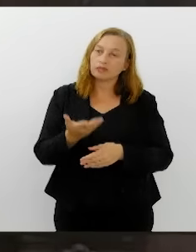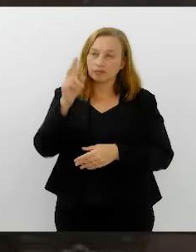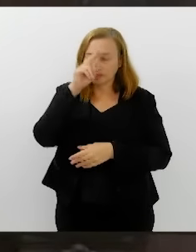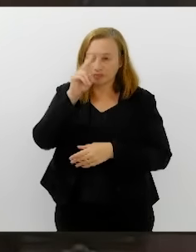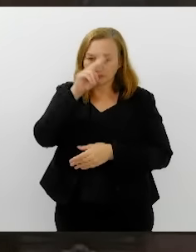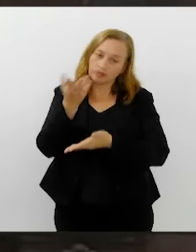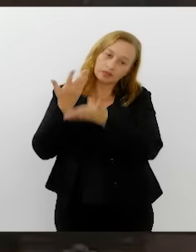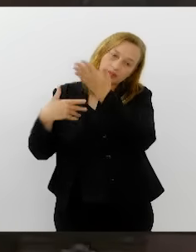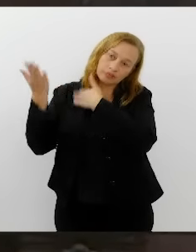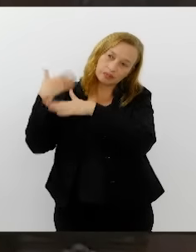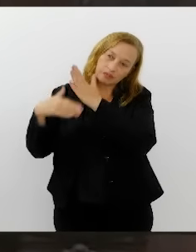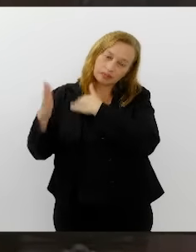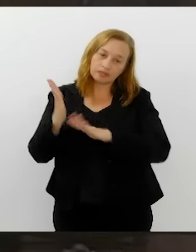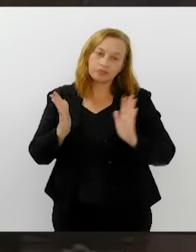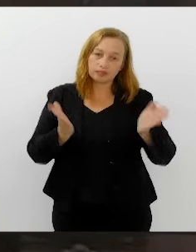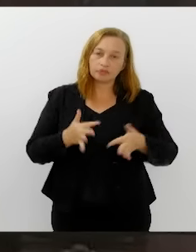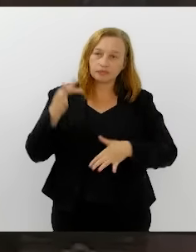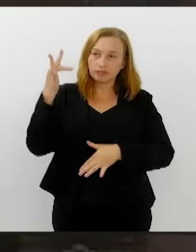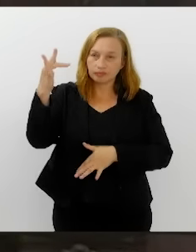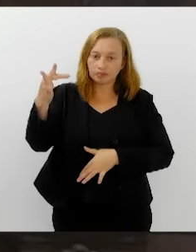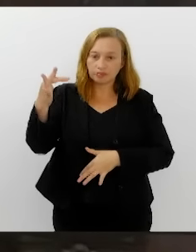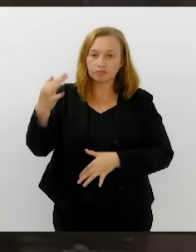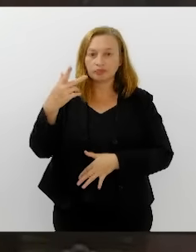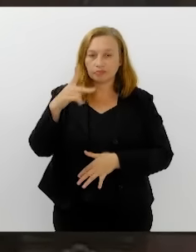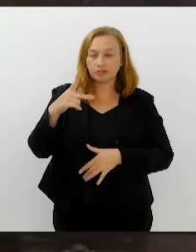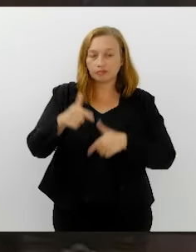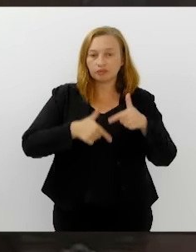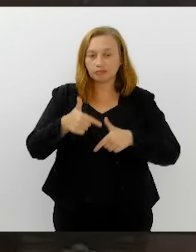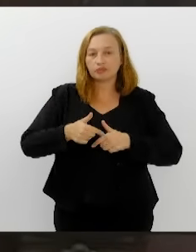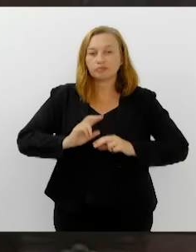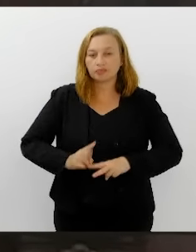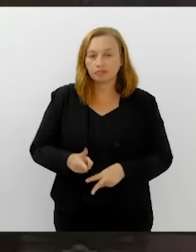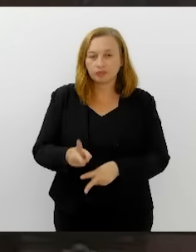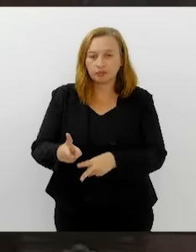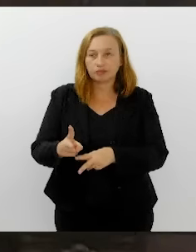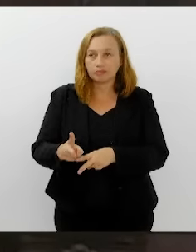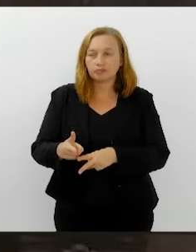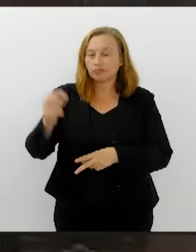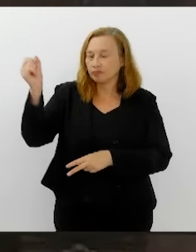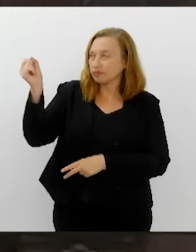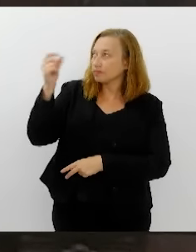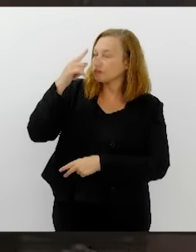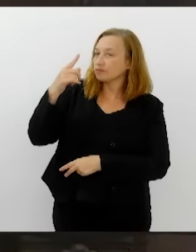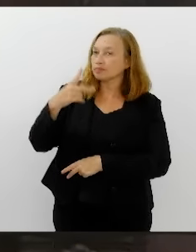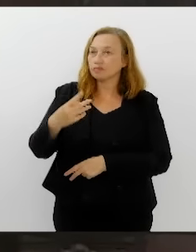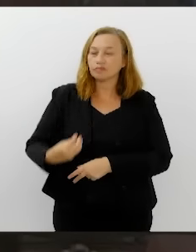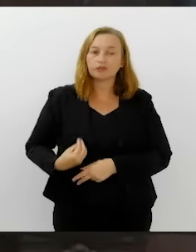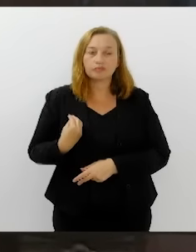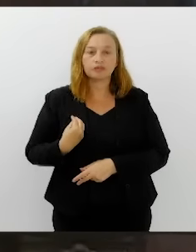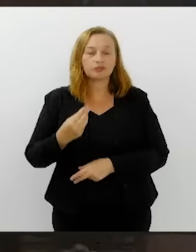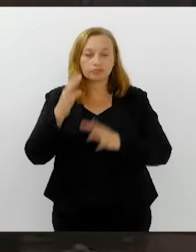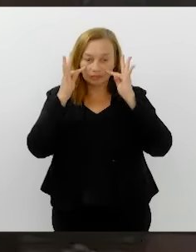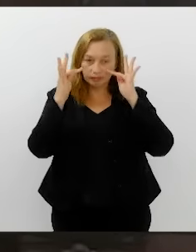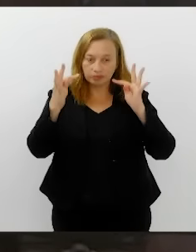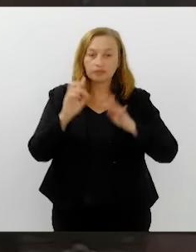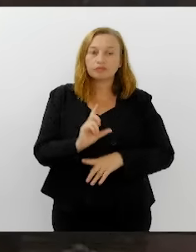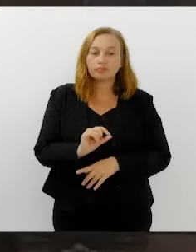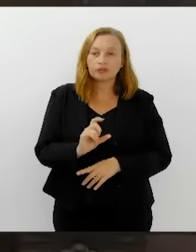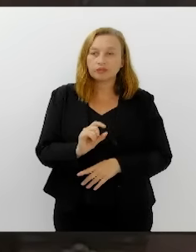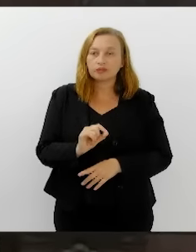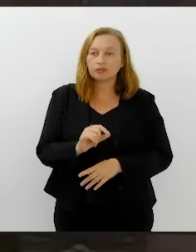o presente e o futuro que sua obra continuará a inspirar. Sua vida é um testemunho de que, com